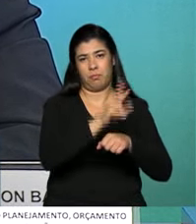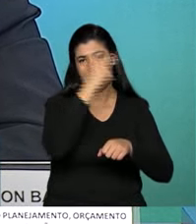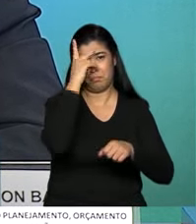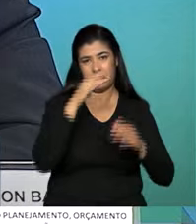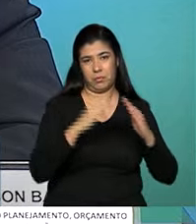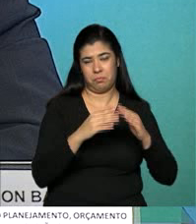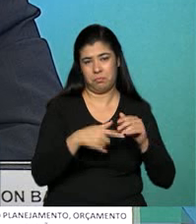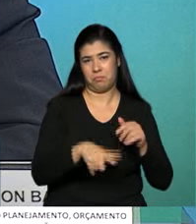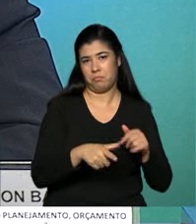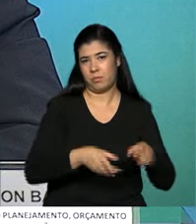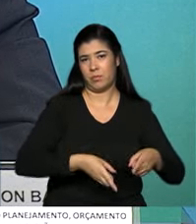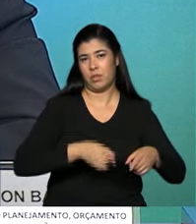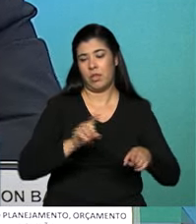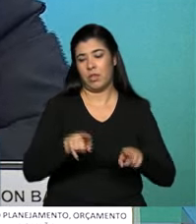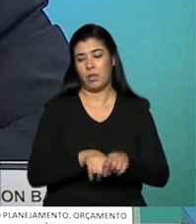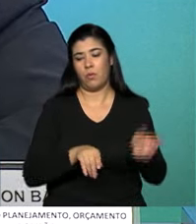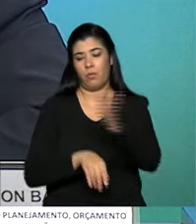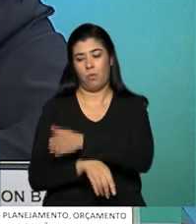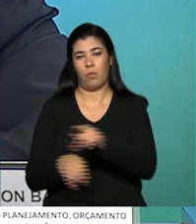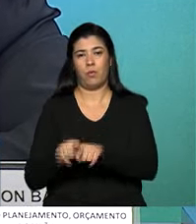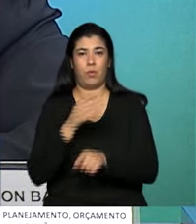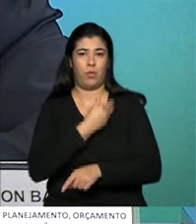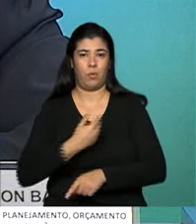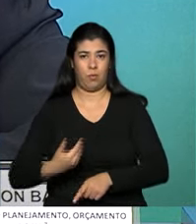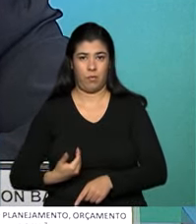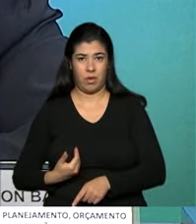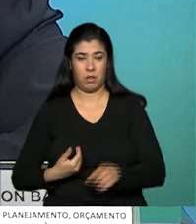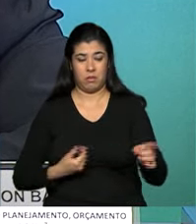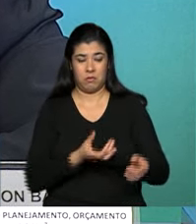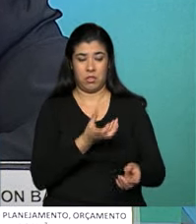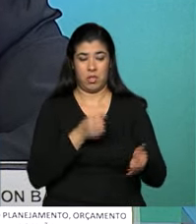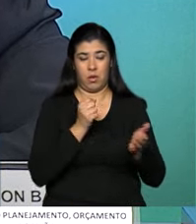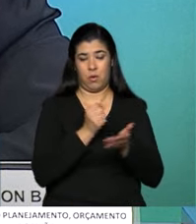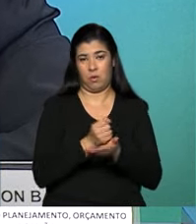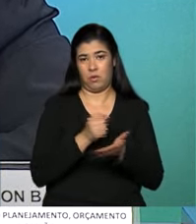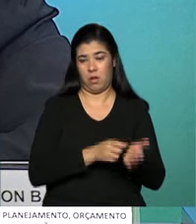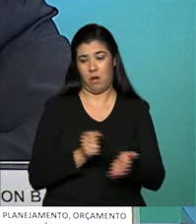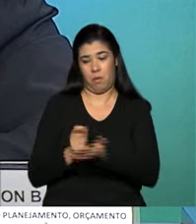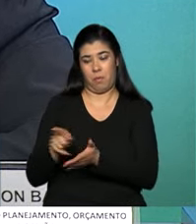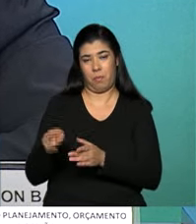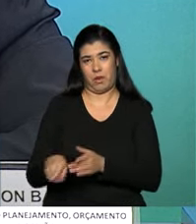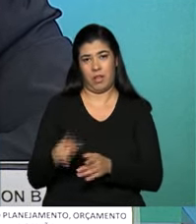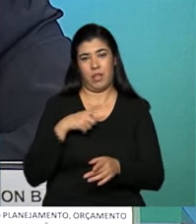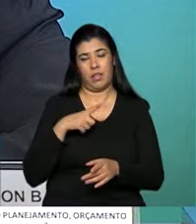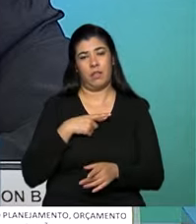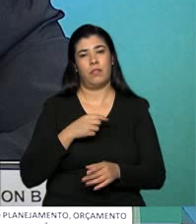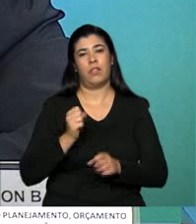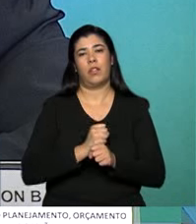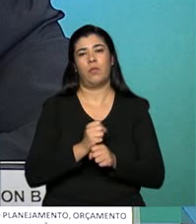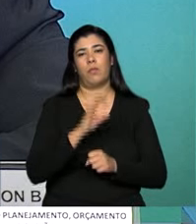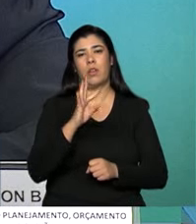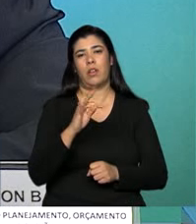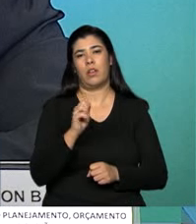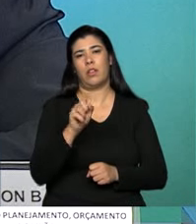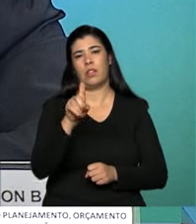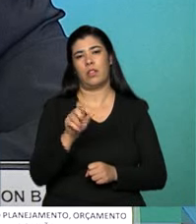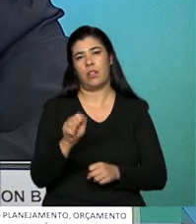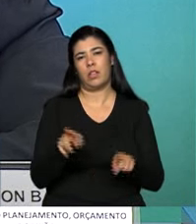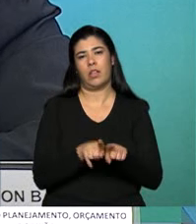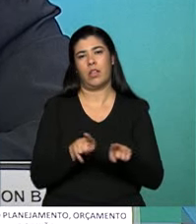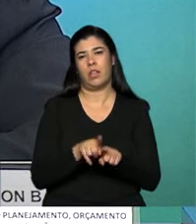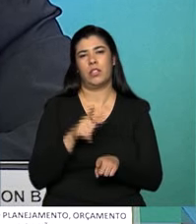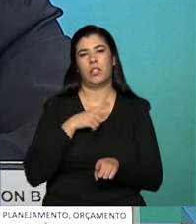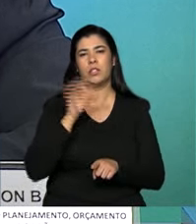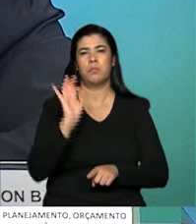pagamento antecipado que hoje você paga periodicamente todo ano você paga uma uma taxa seja uma taxa de aforamento ou